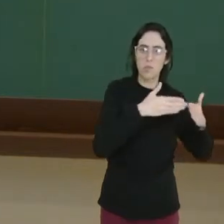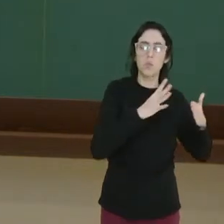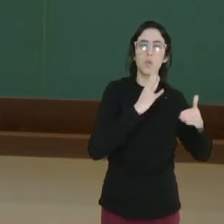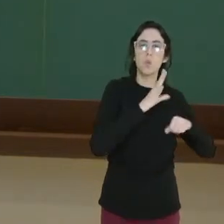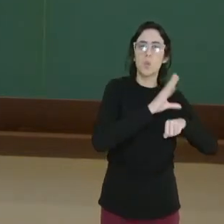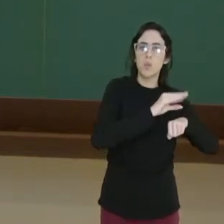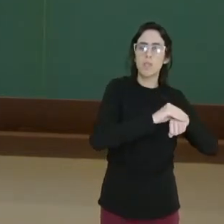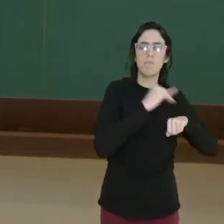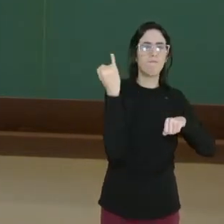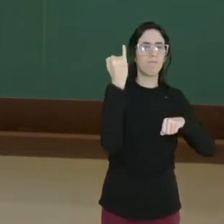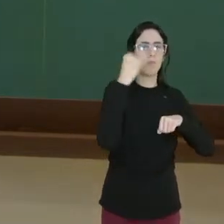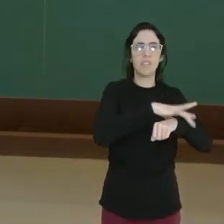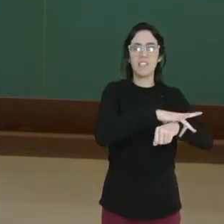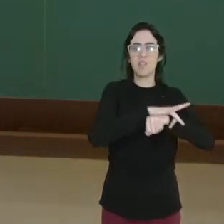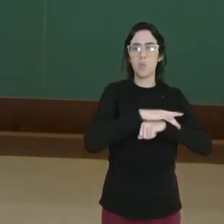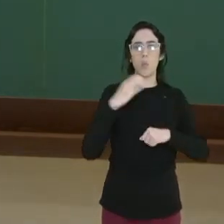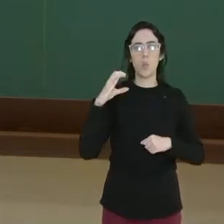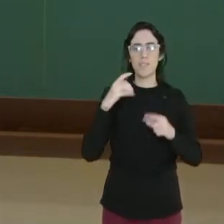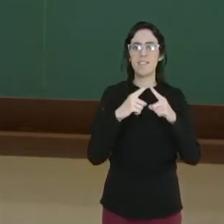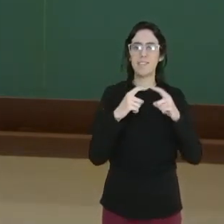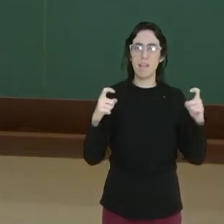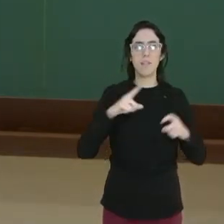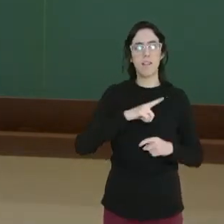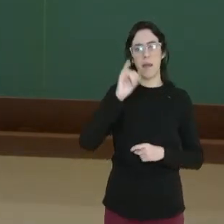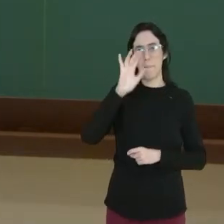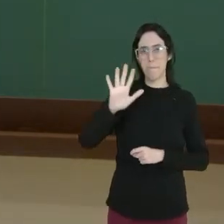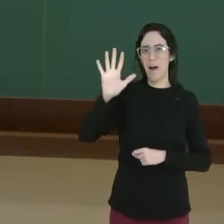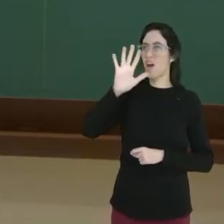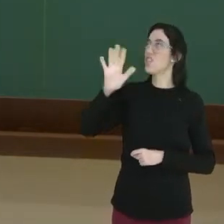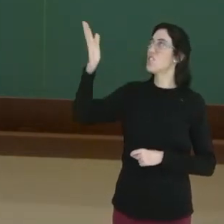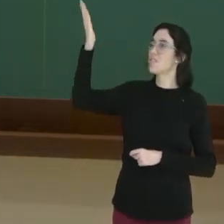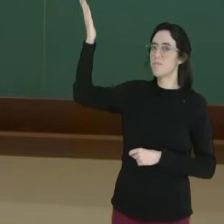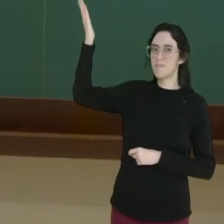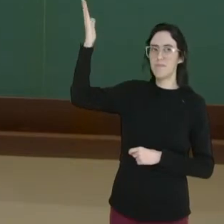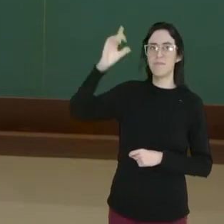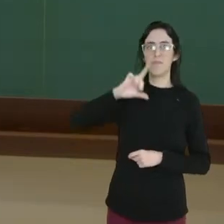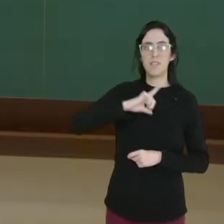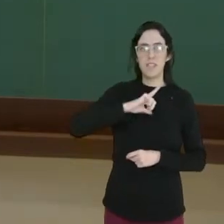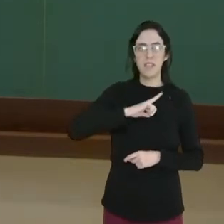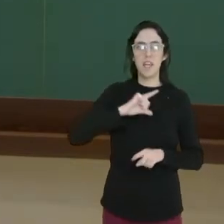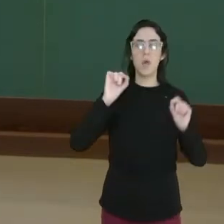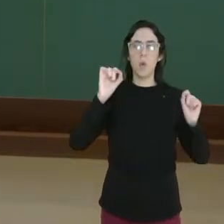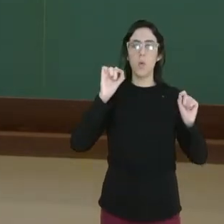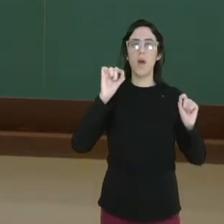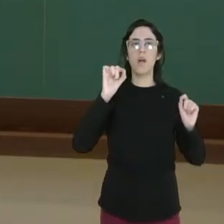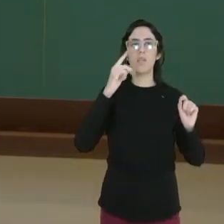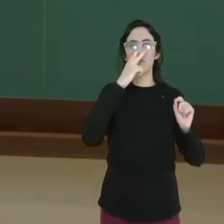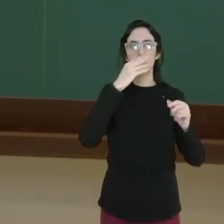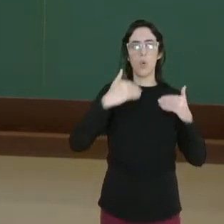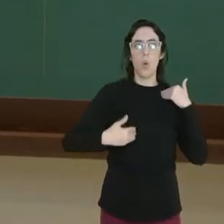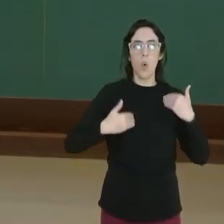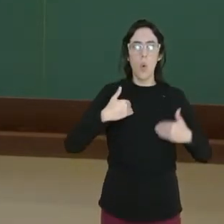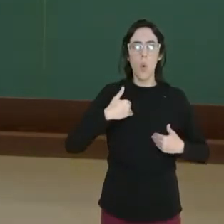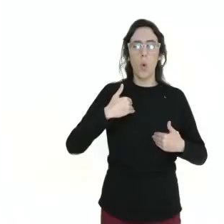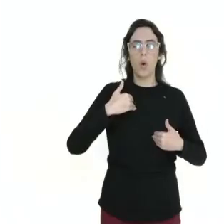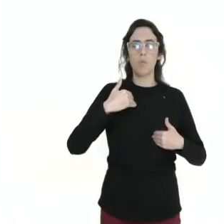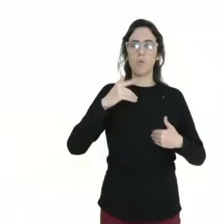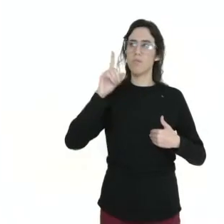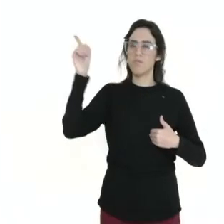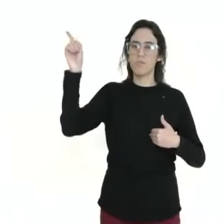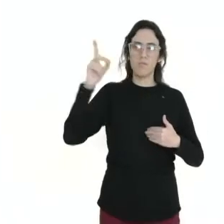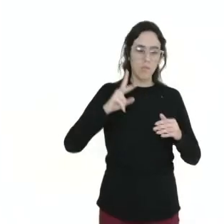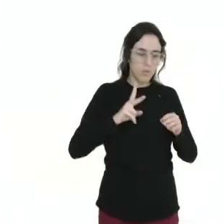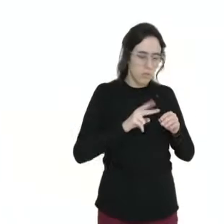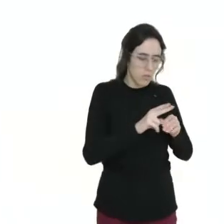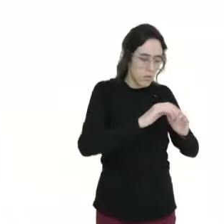mais seguro, temos inclusive aqui a imagem da autópsia mostrando esse interesse científico, e a